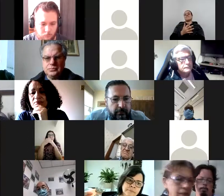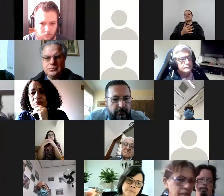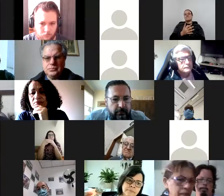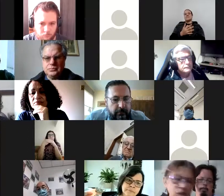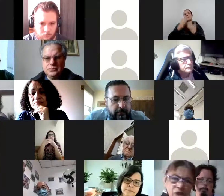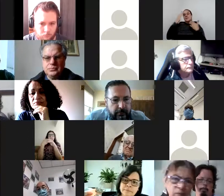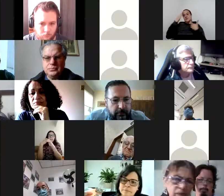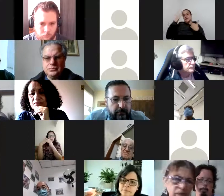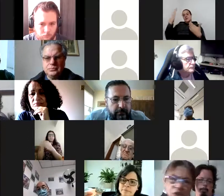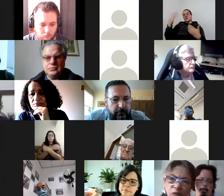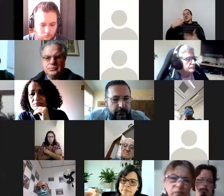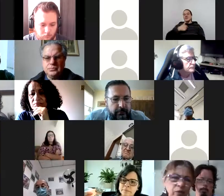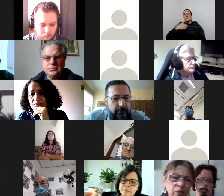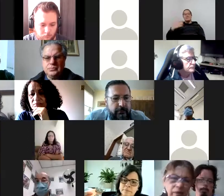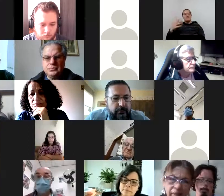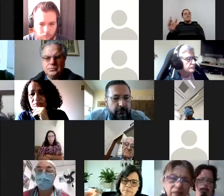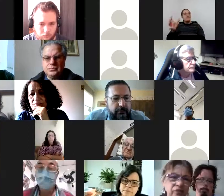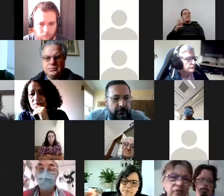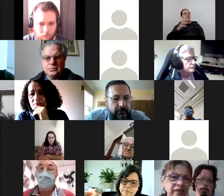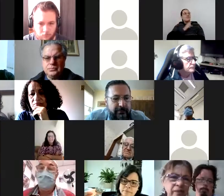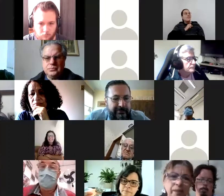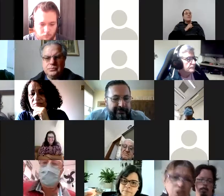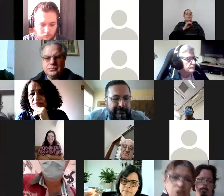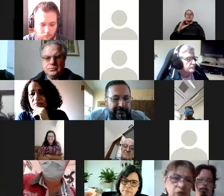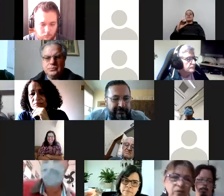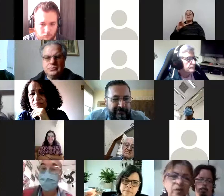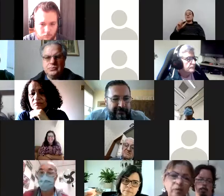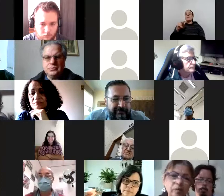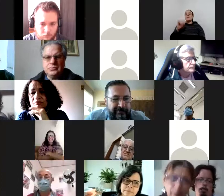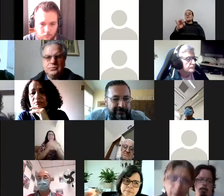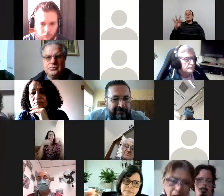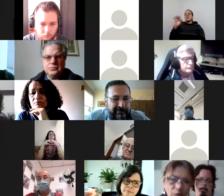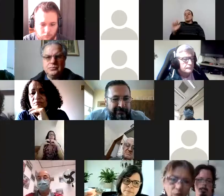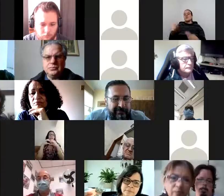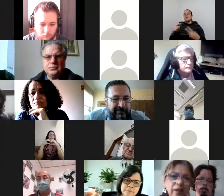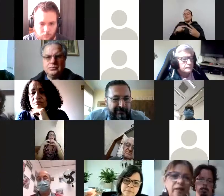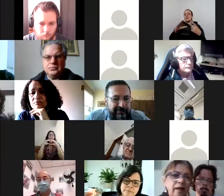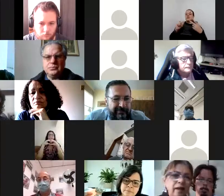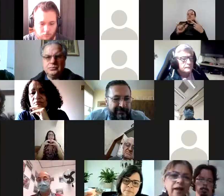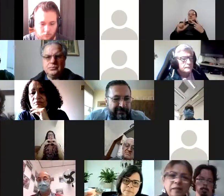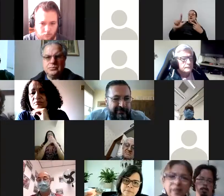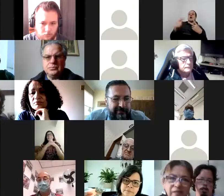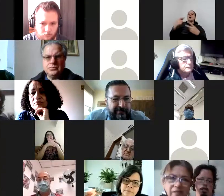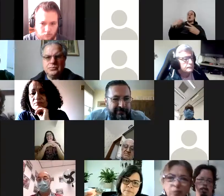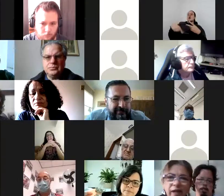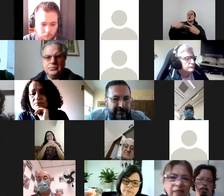verdadeira paixão pelo Clemente, eu tenho verdadeira paixão pelo Cal, admiração por cada um que